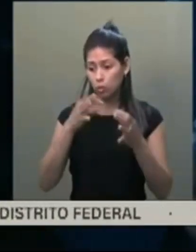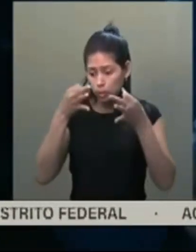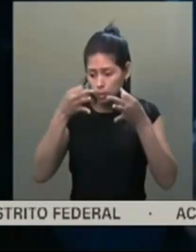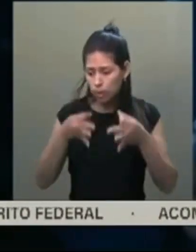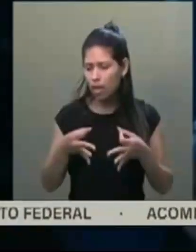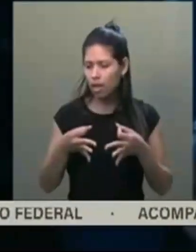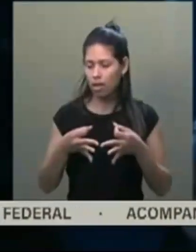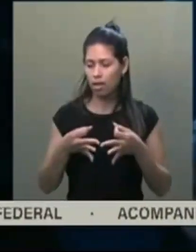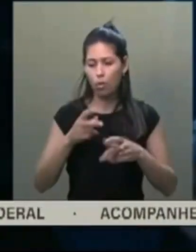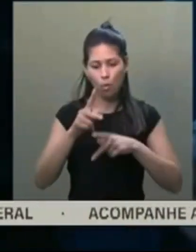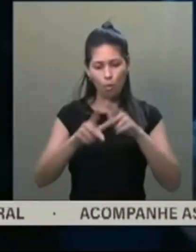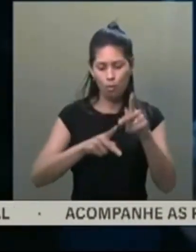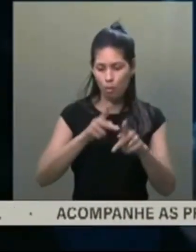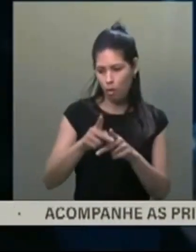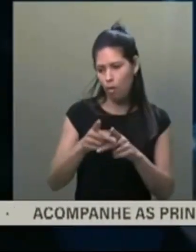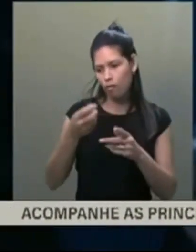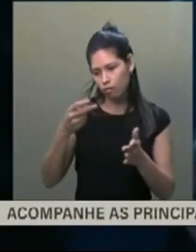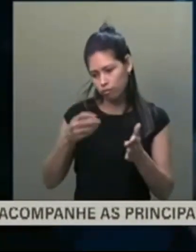pelo povo,